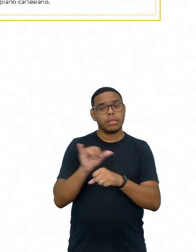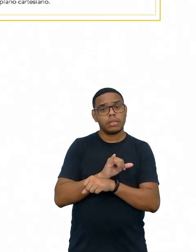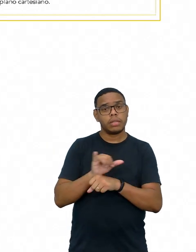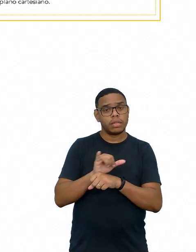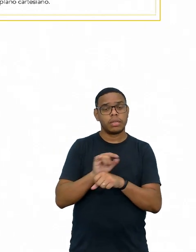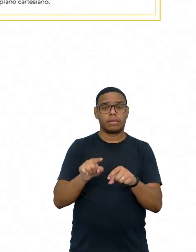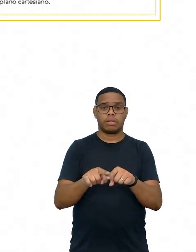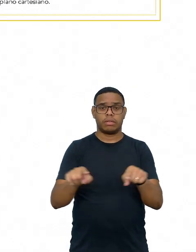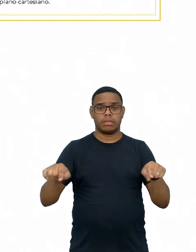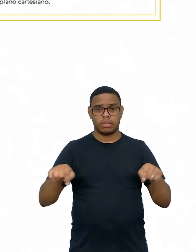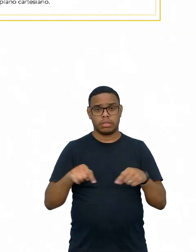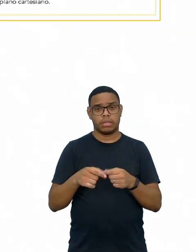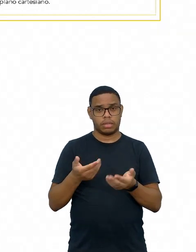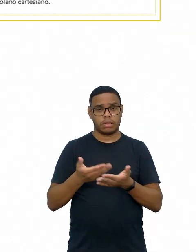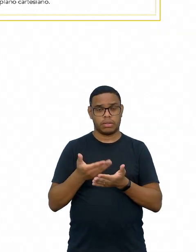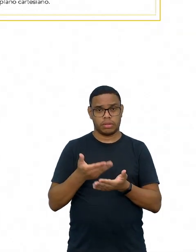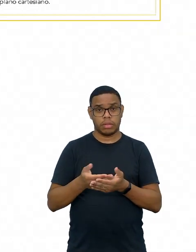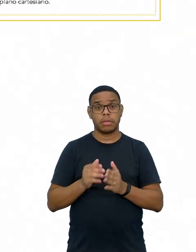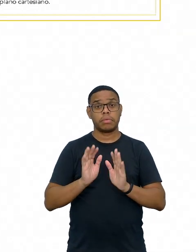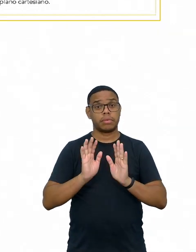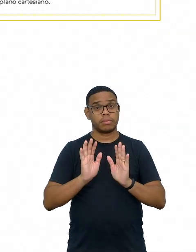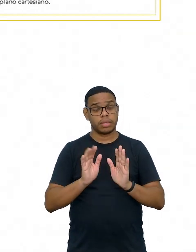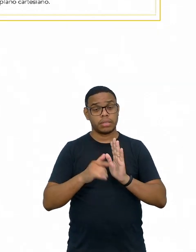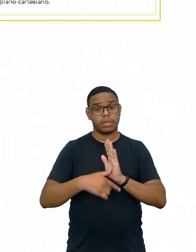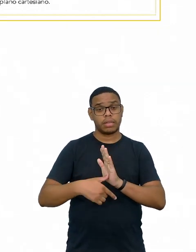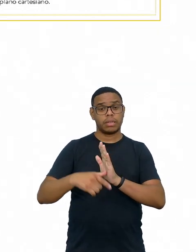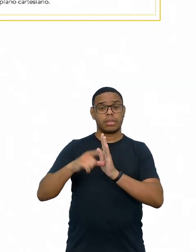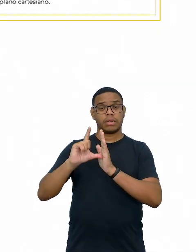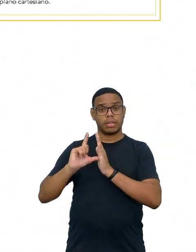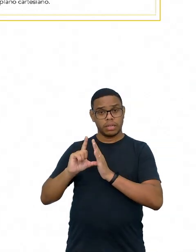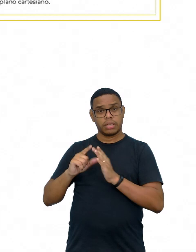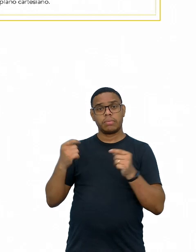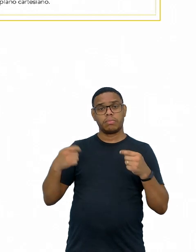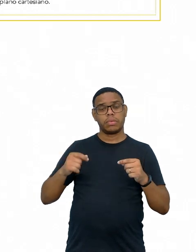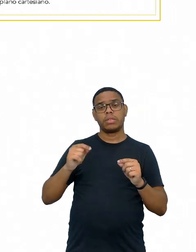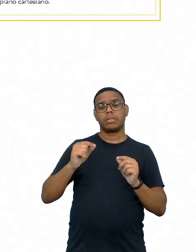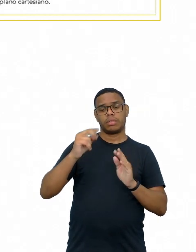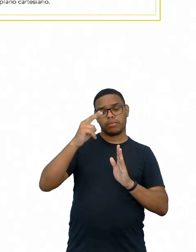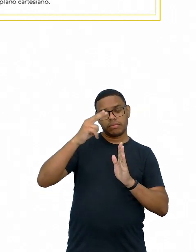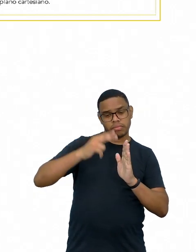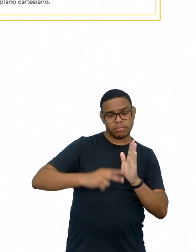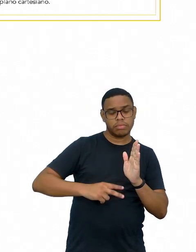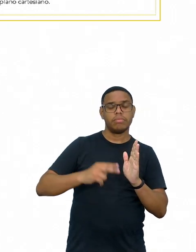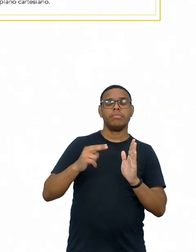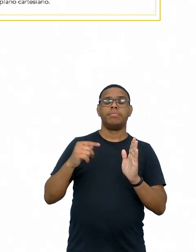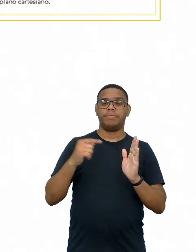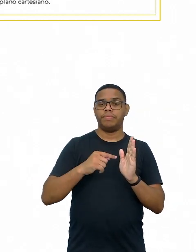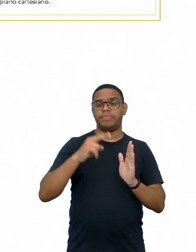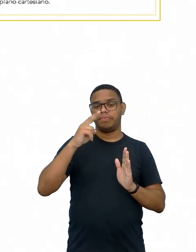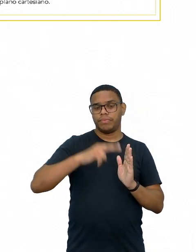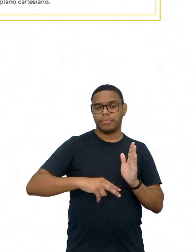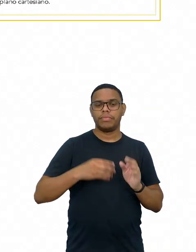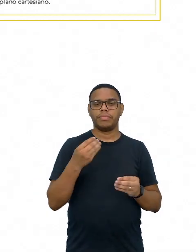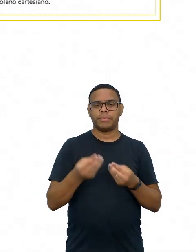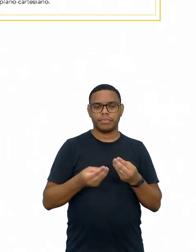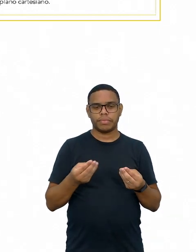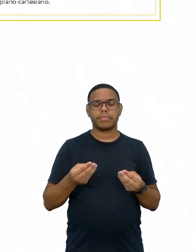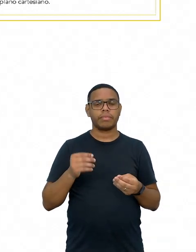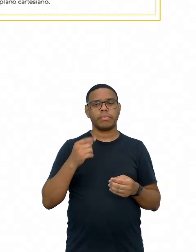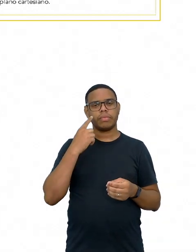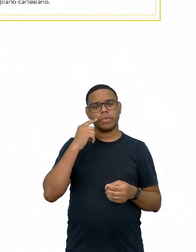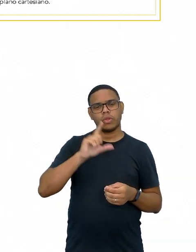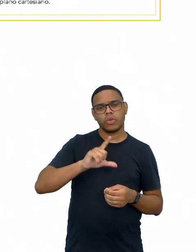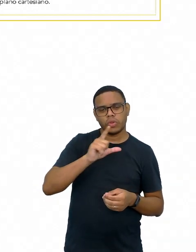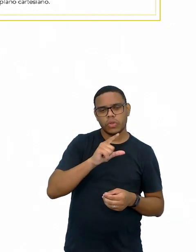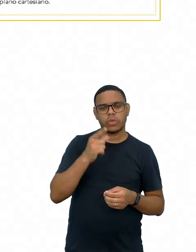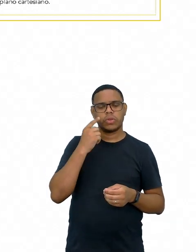de aula, mas antes da gente chegar nisso, a gente precisa ler aquele movimento metodológico, ler